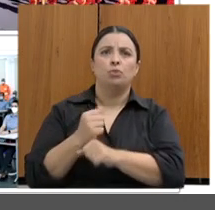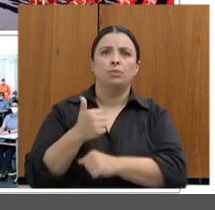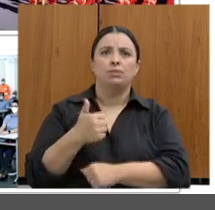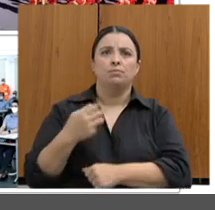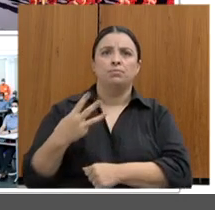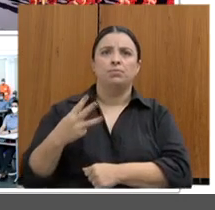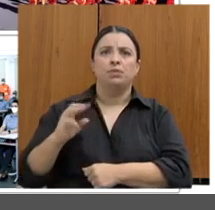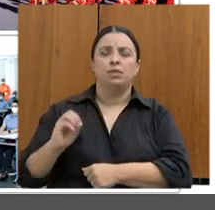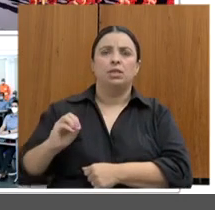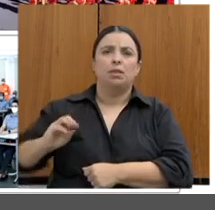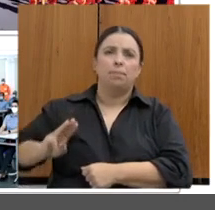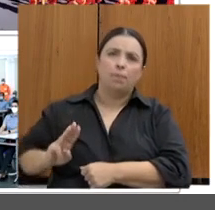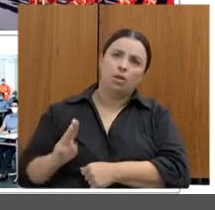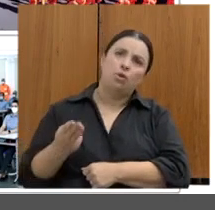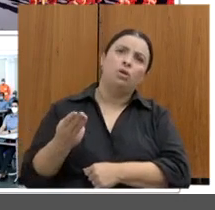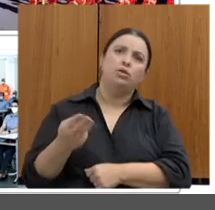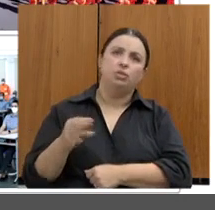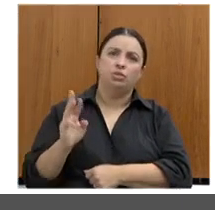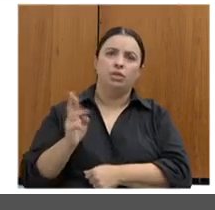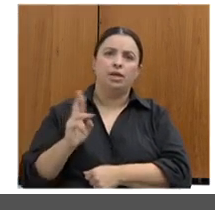de reais próximo